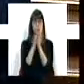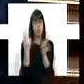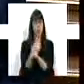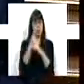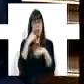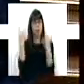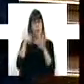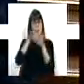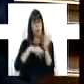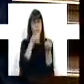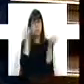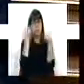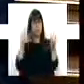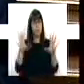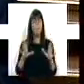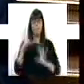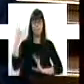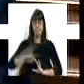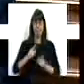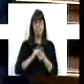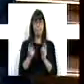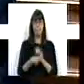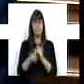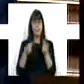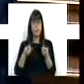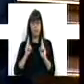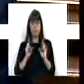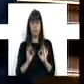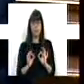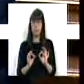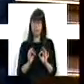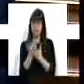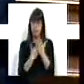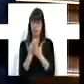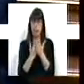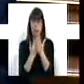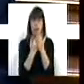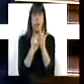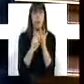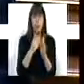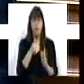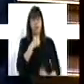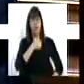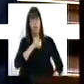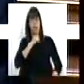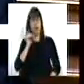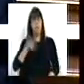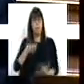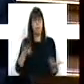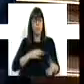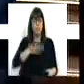instrumentos públicos de regulação e acabou por impor uma reforma liberal onde o mercado é quem mais ordena. E eu